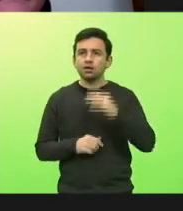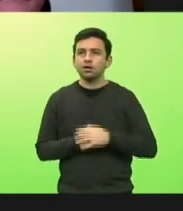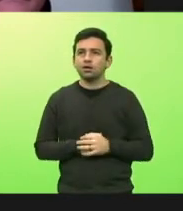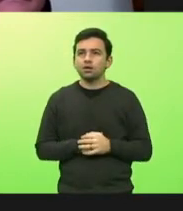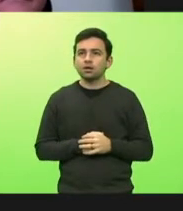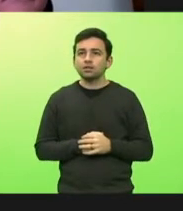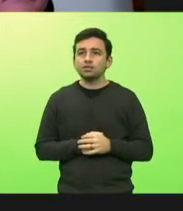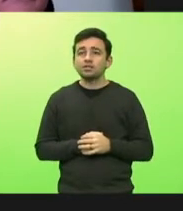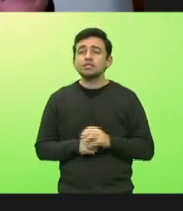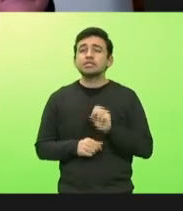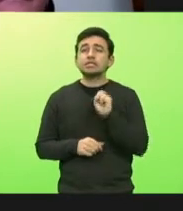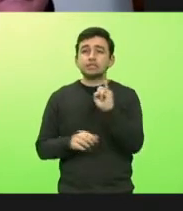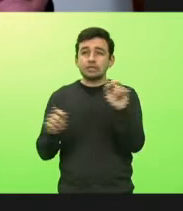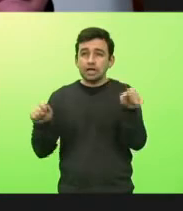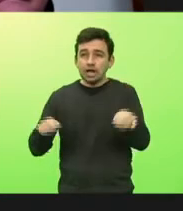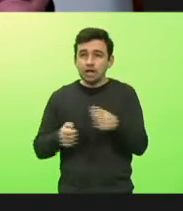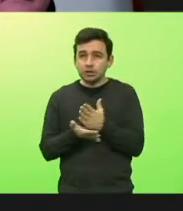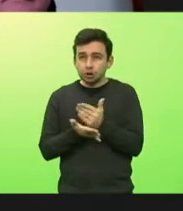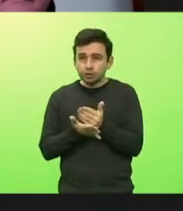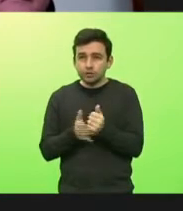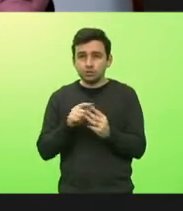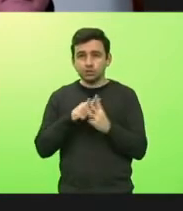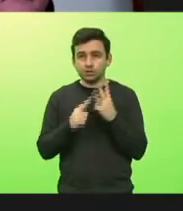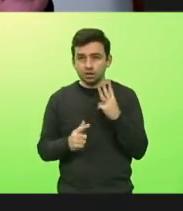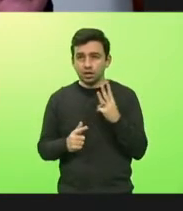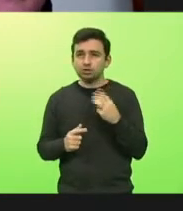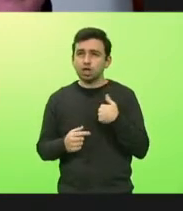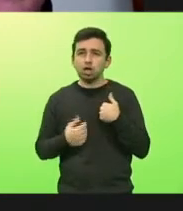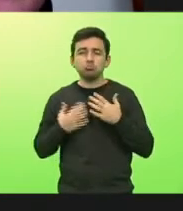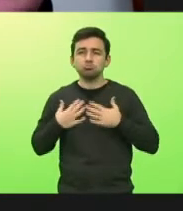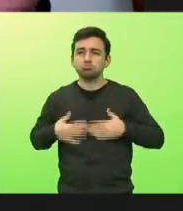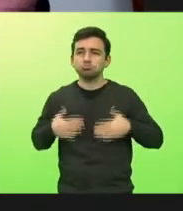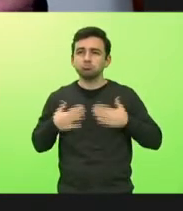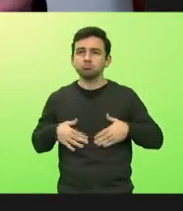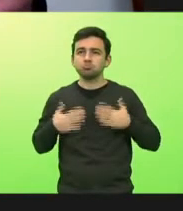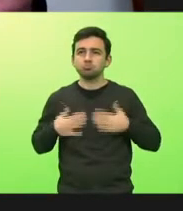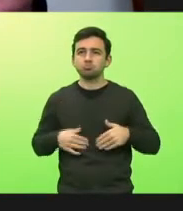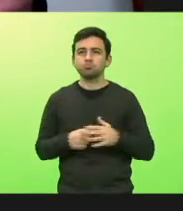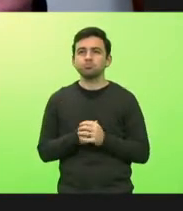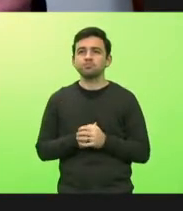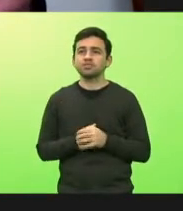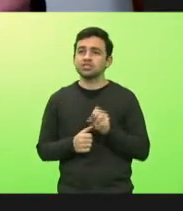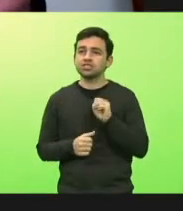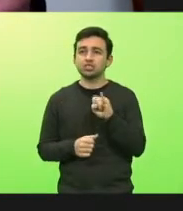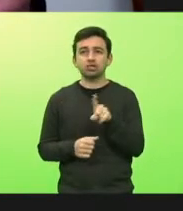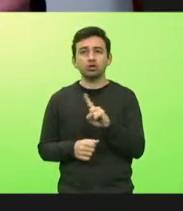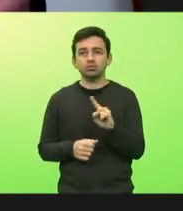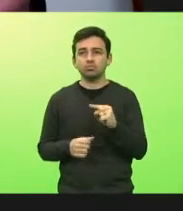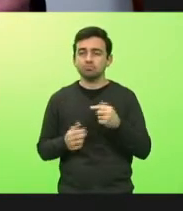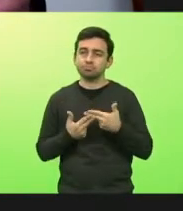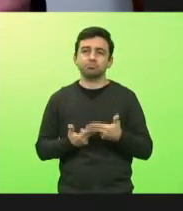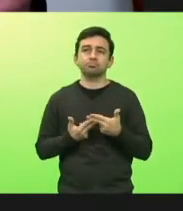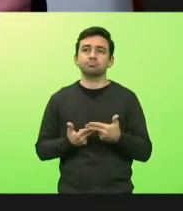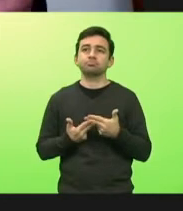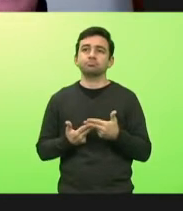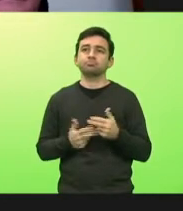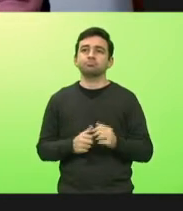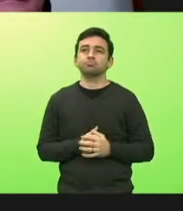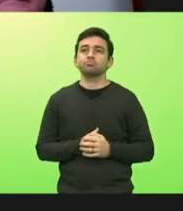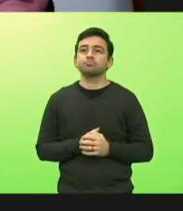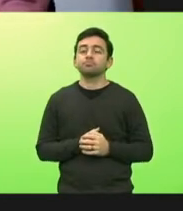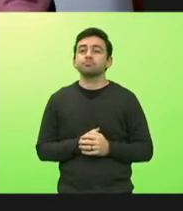Se puder dividir entre os três aí, fico satisfeito. Então, paciente. Ok.